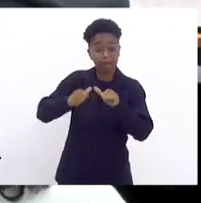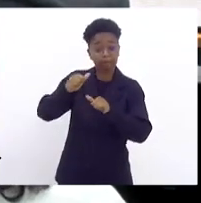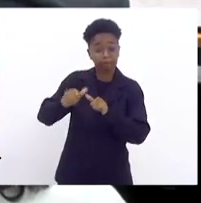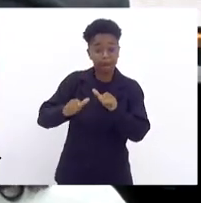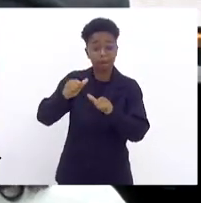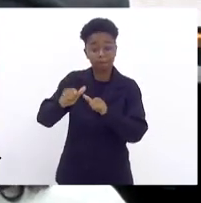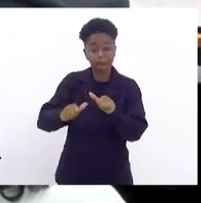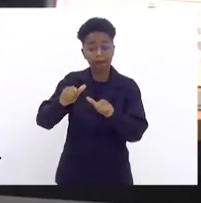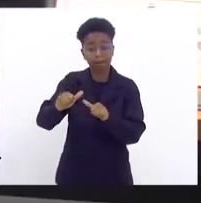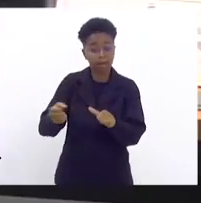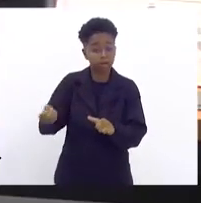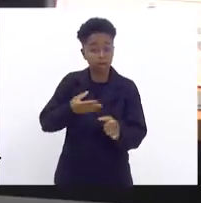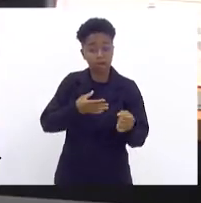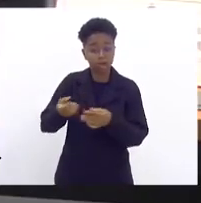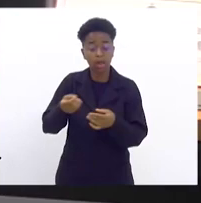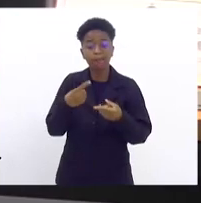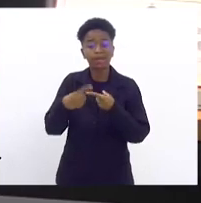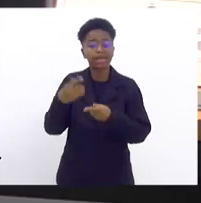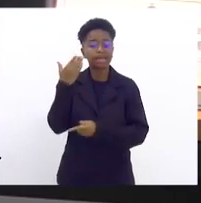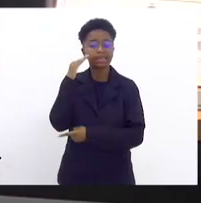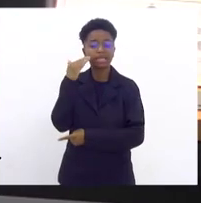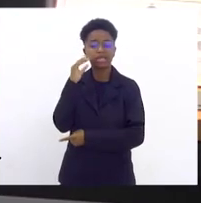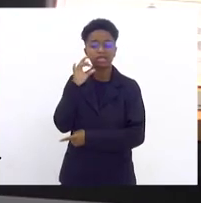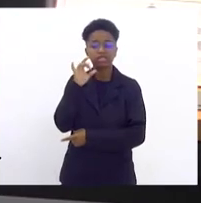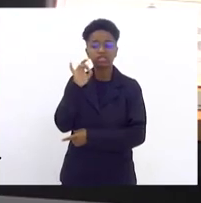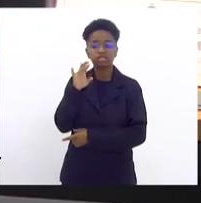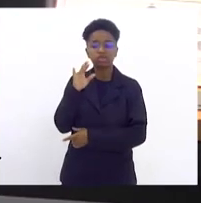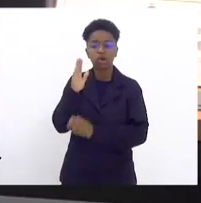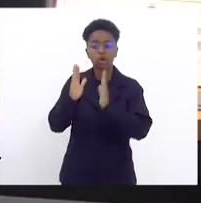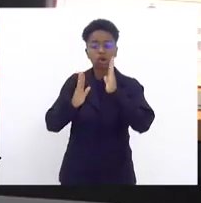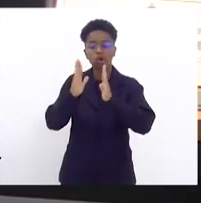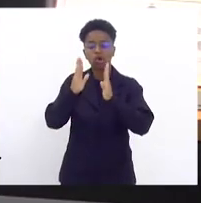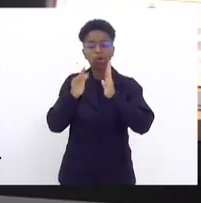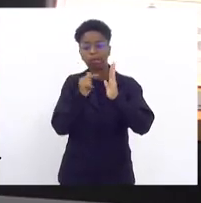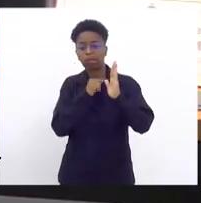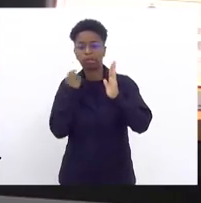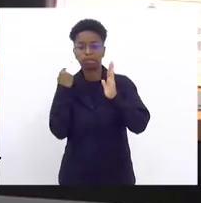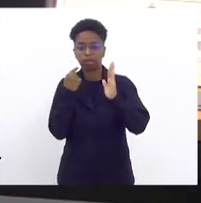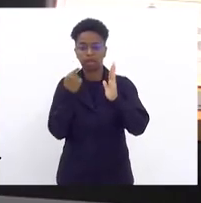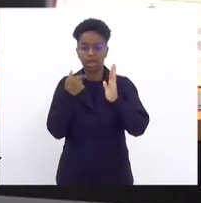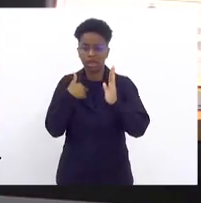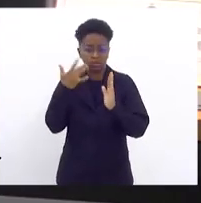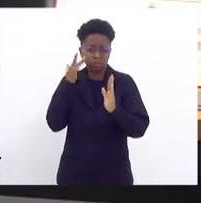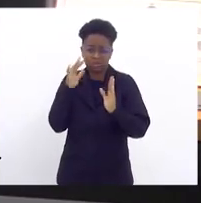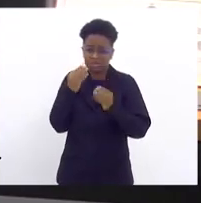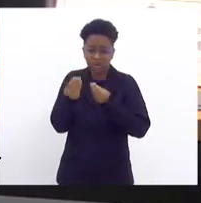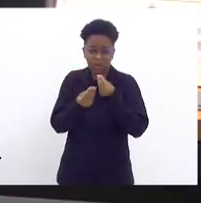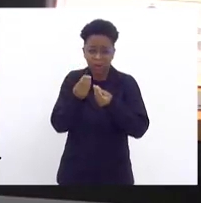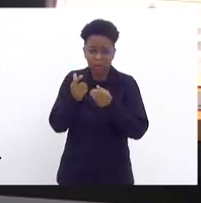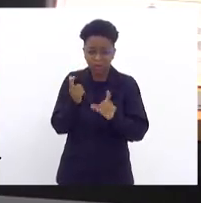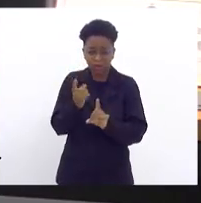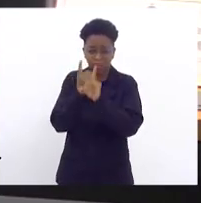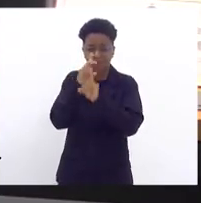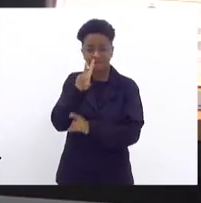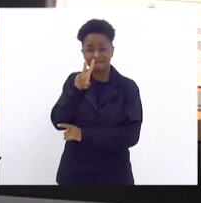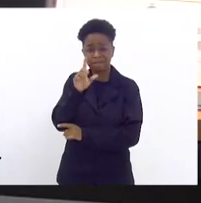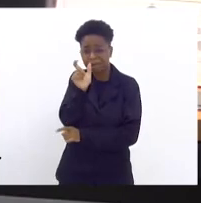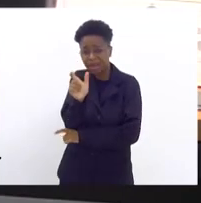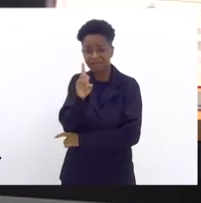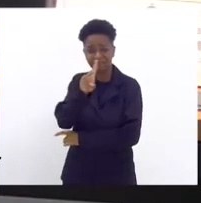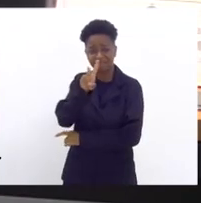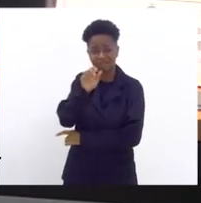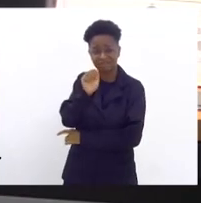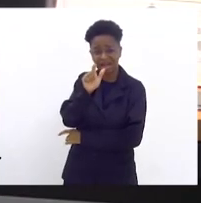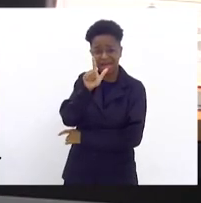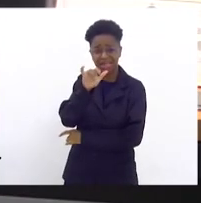porque entendem que ele só deve ter uma validade Eu também não sei da onde que tiraram esse termo exatamente né